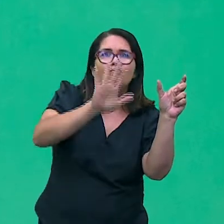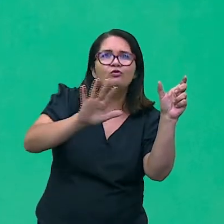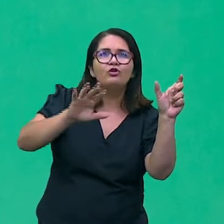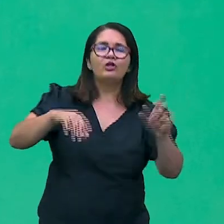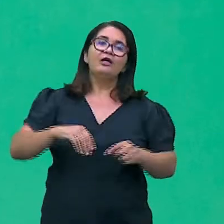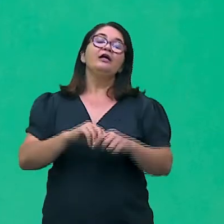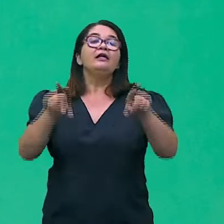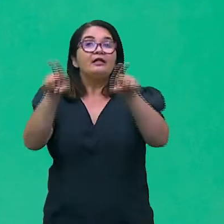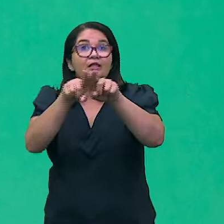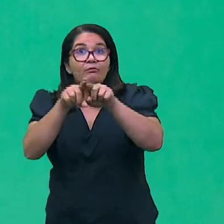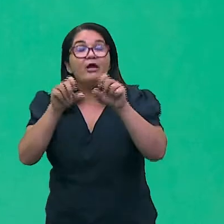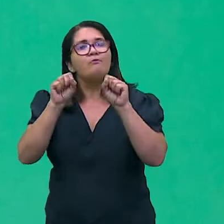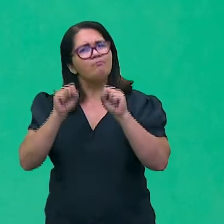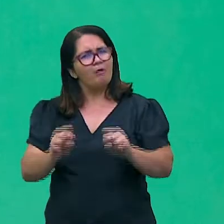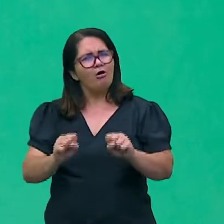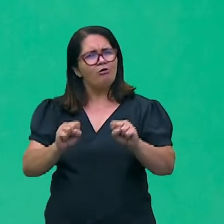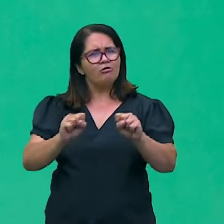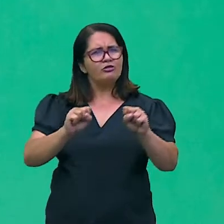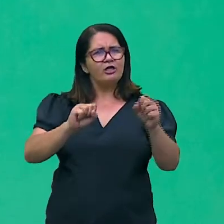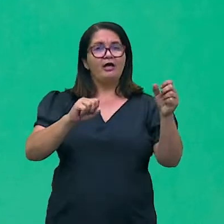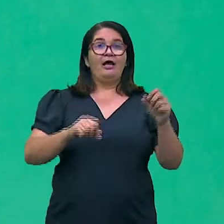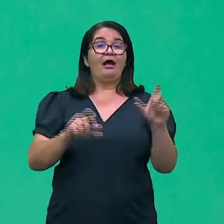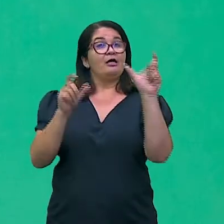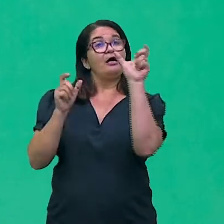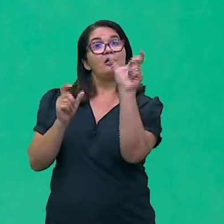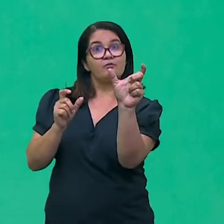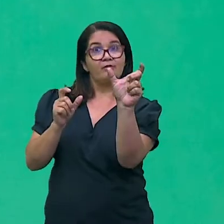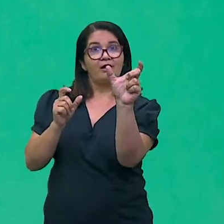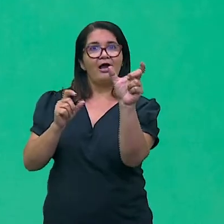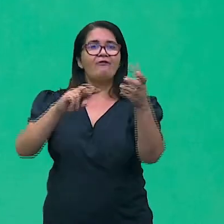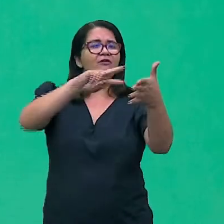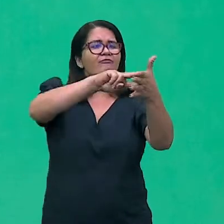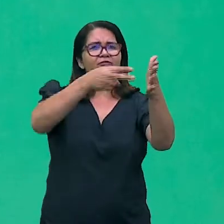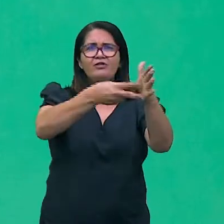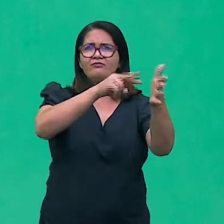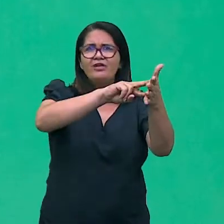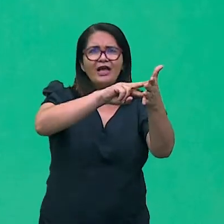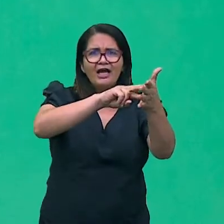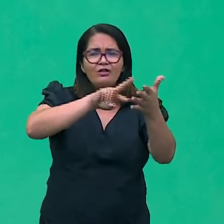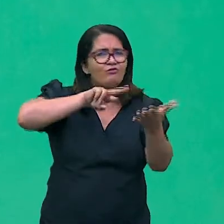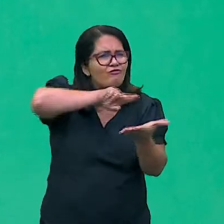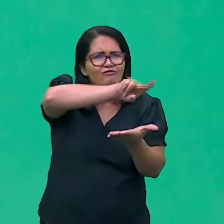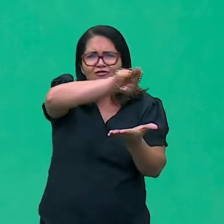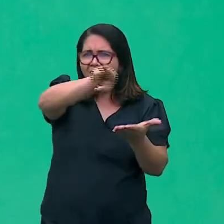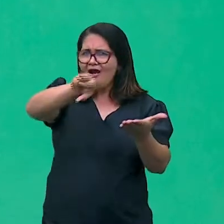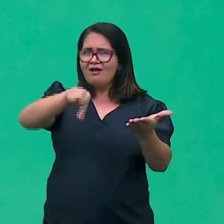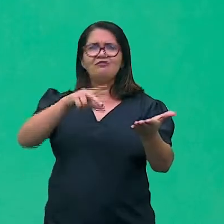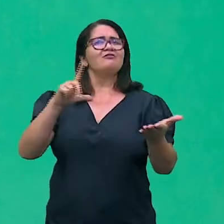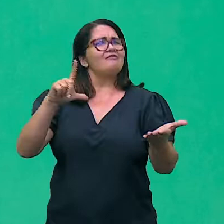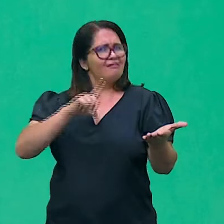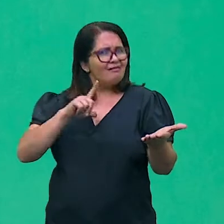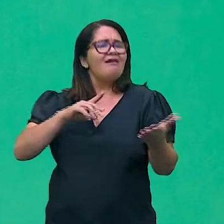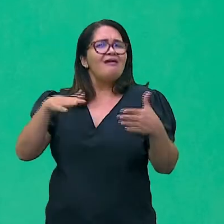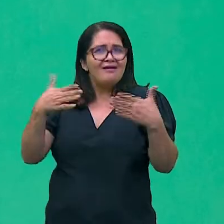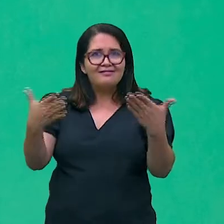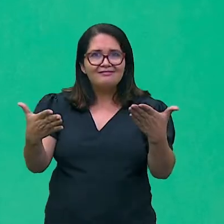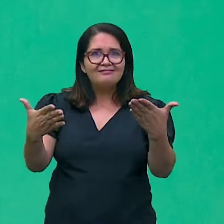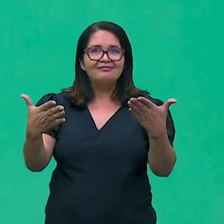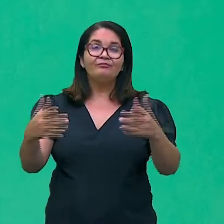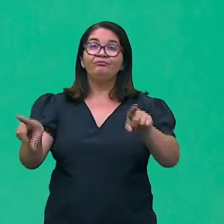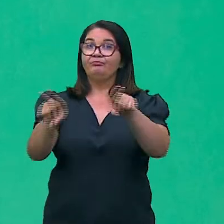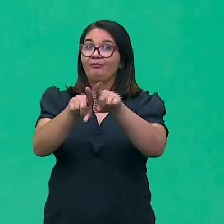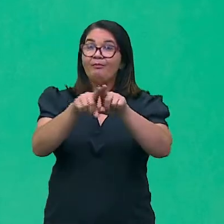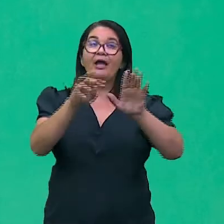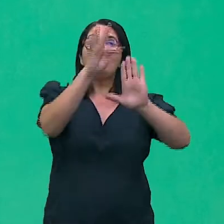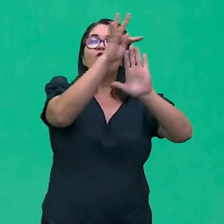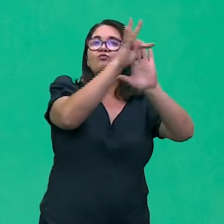vários significados a depender do contexto em que foram empregados. Sendo assim, os textos que